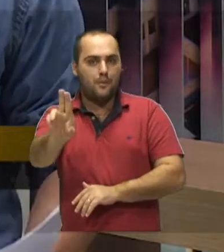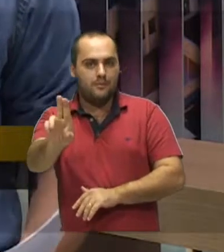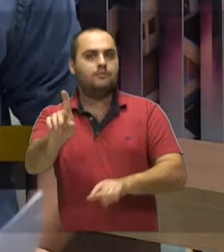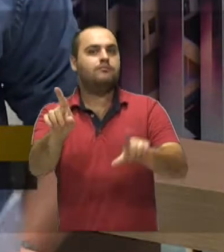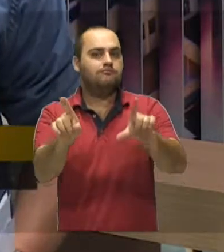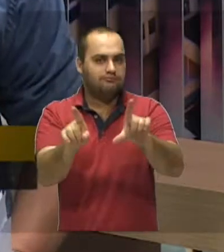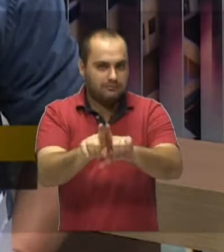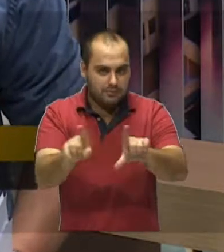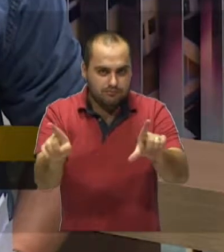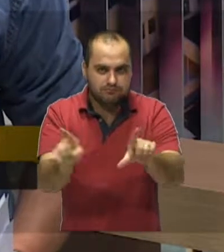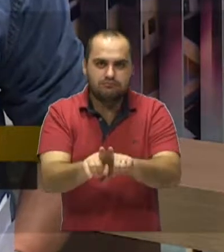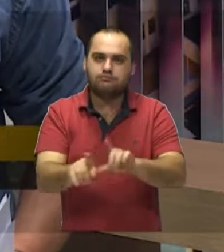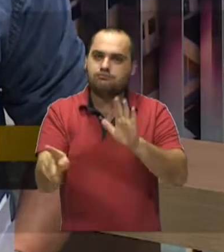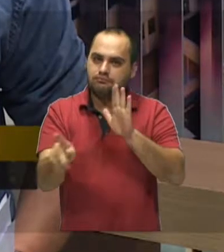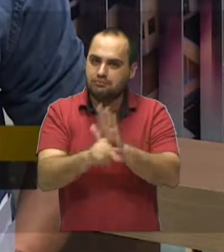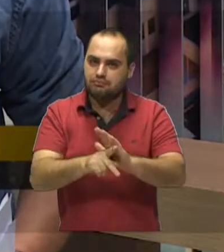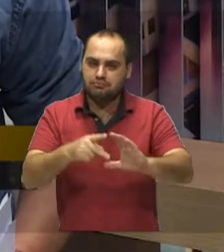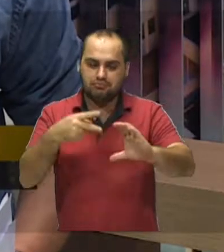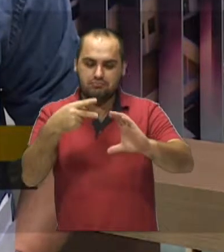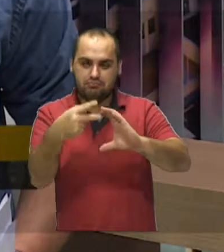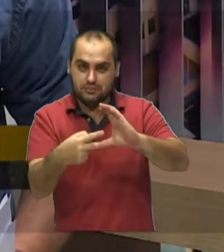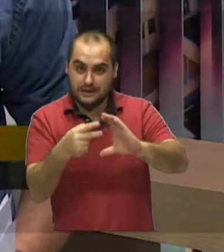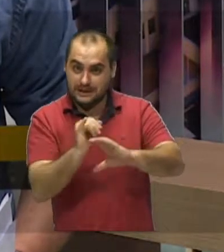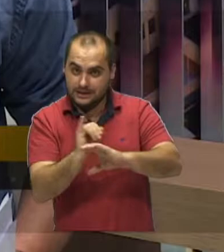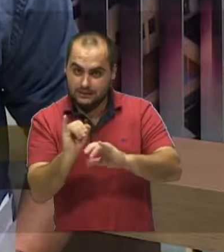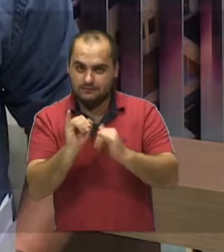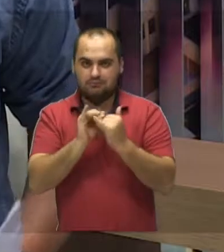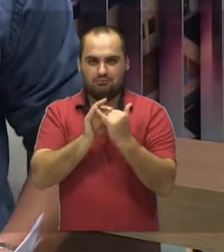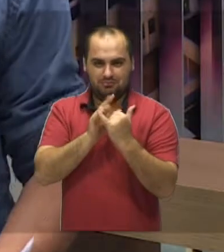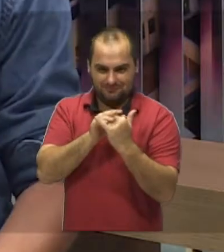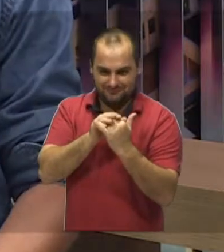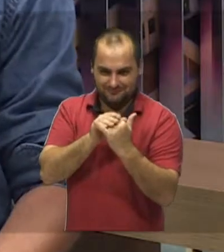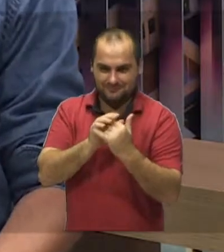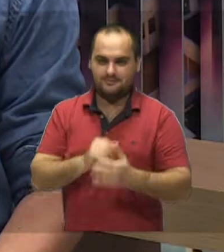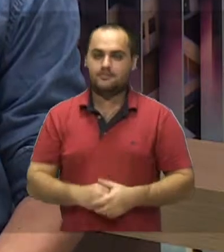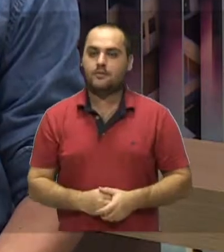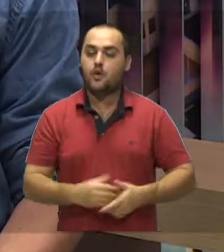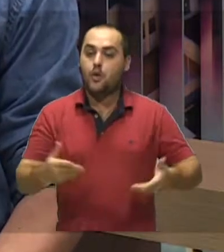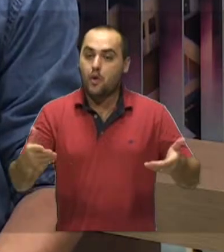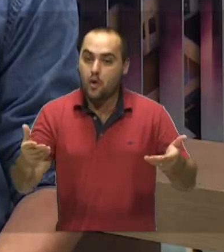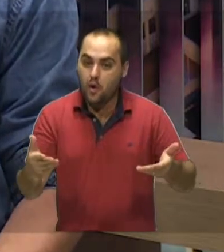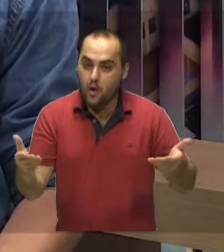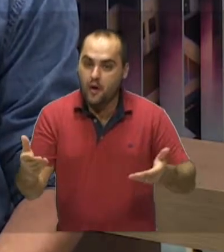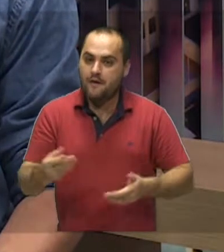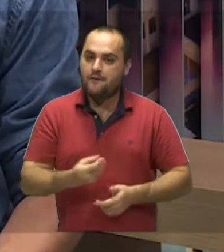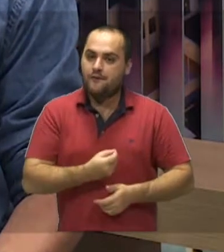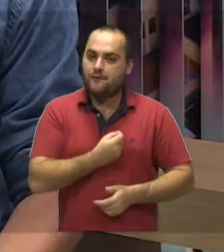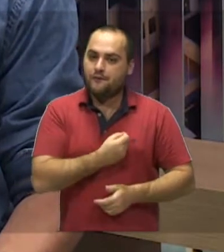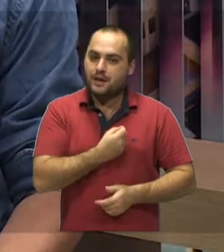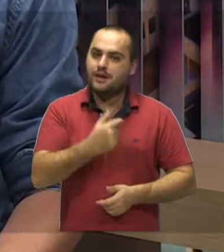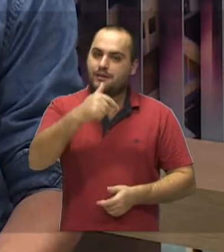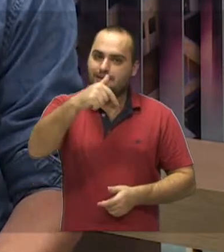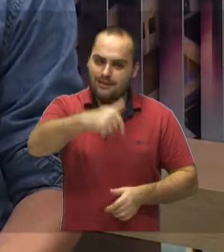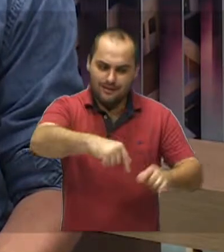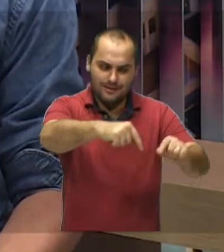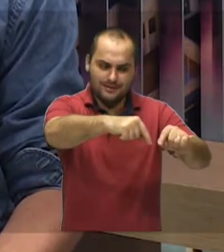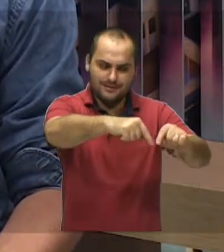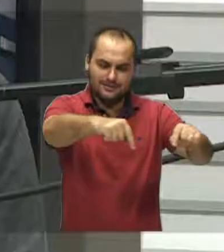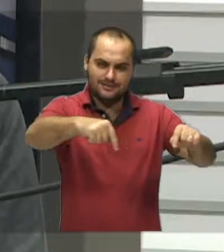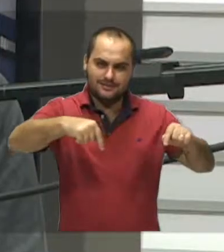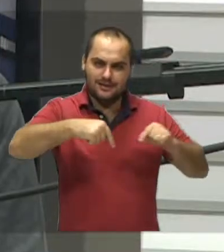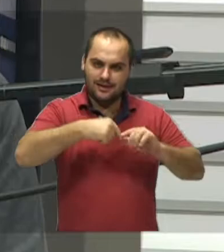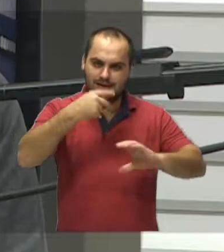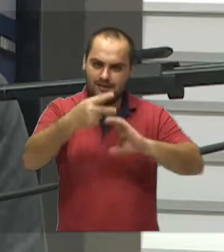de Vereadores de Itajaí no YouTube. Hoje está conosco aqui no estúdio da TV Câmara